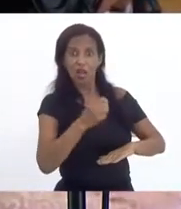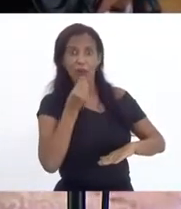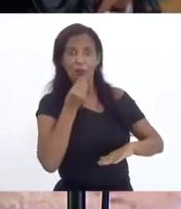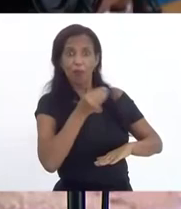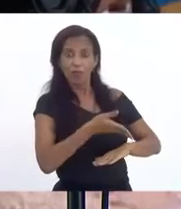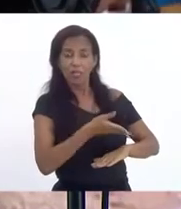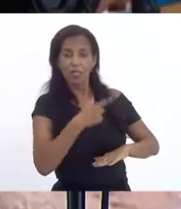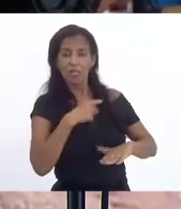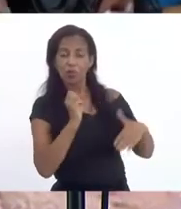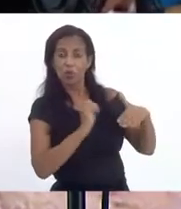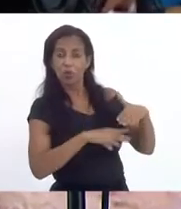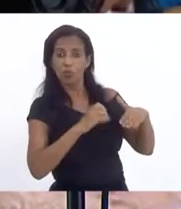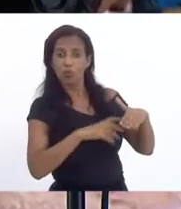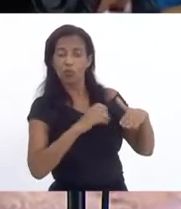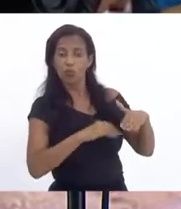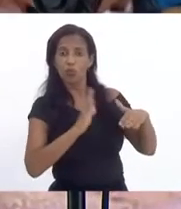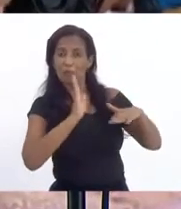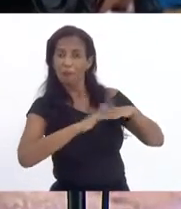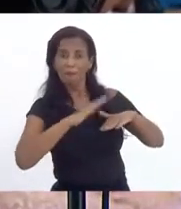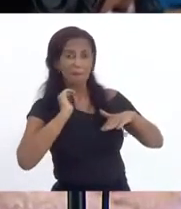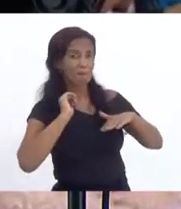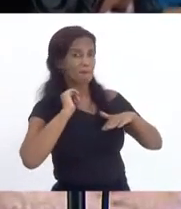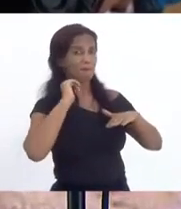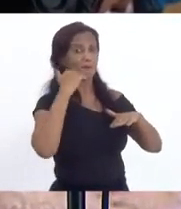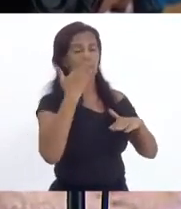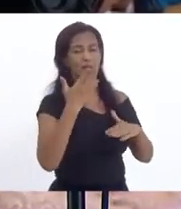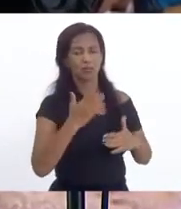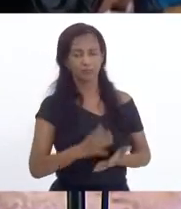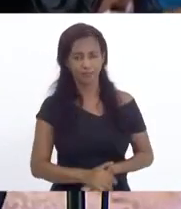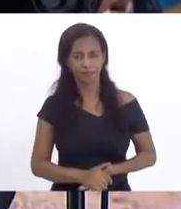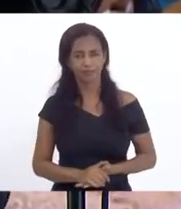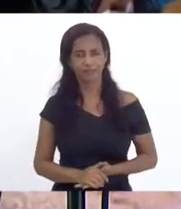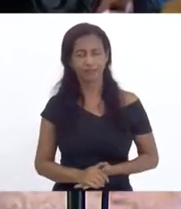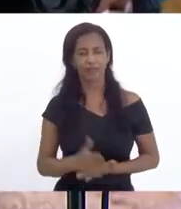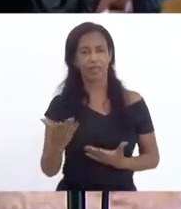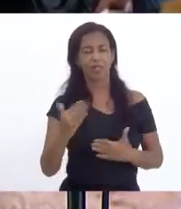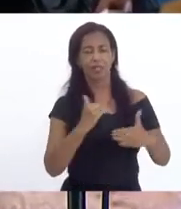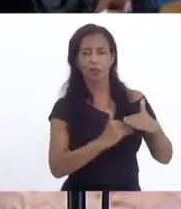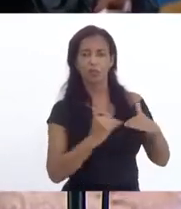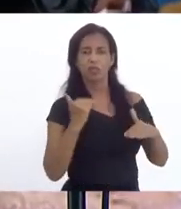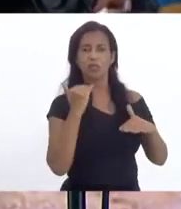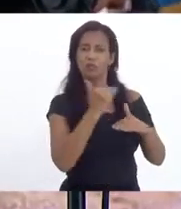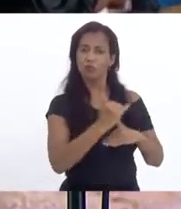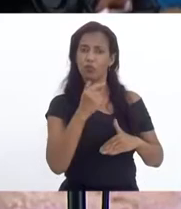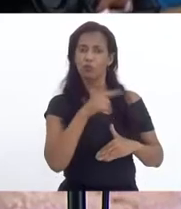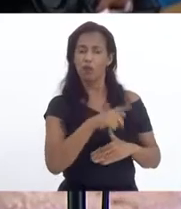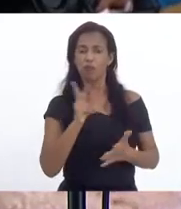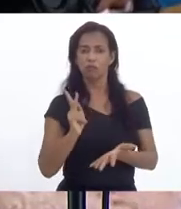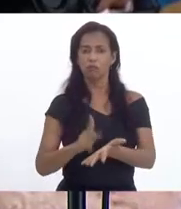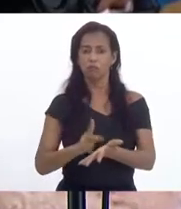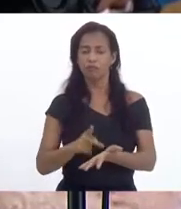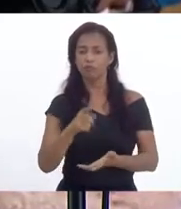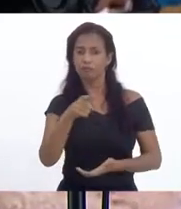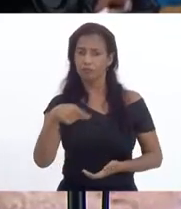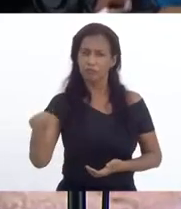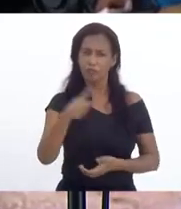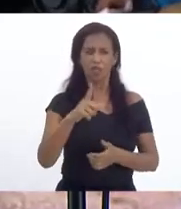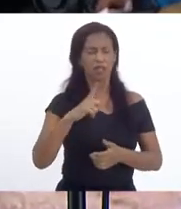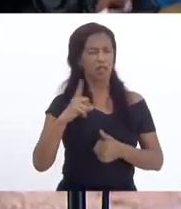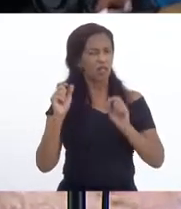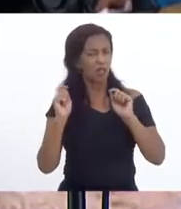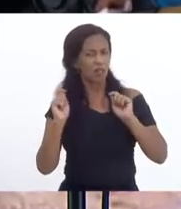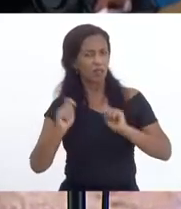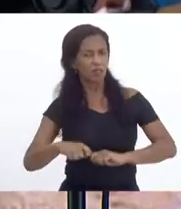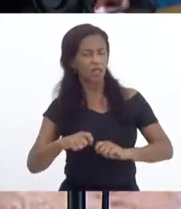no fundo, os bilhões que o estado está investindo. Então, o Fundo Soberano realmente é você ter as